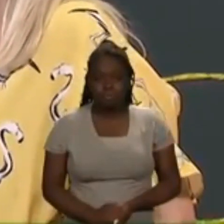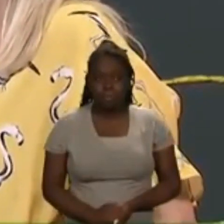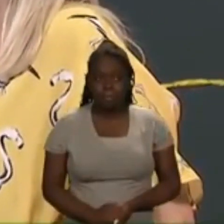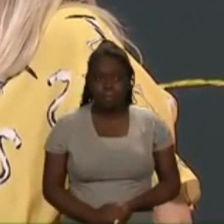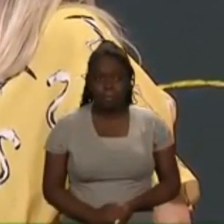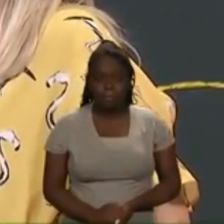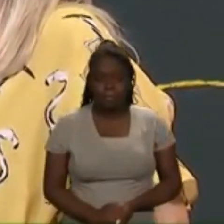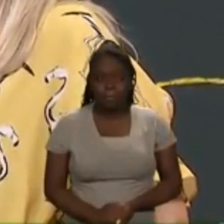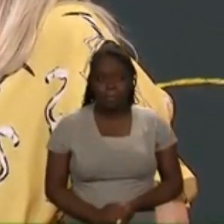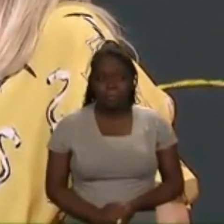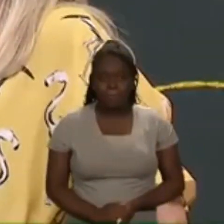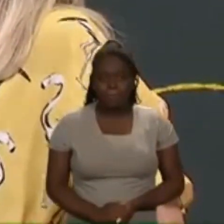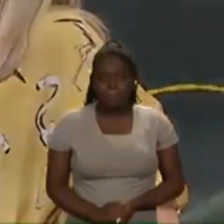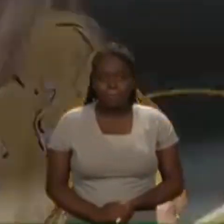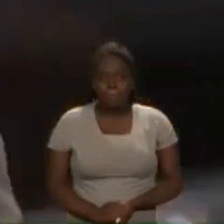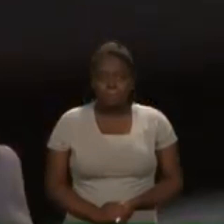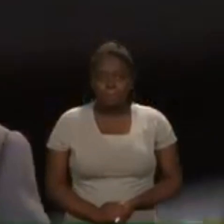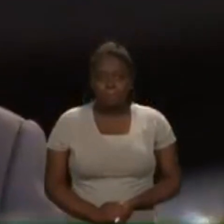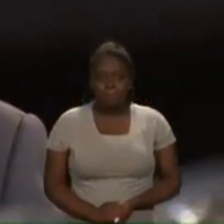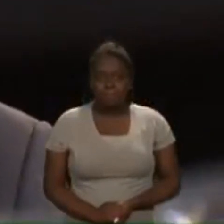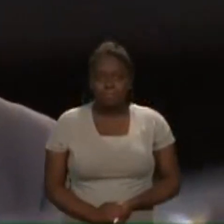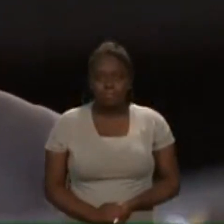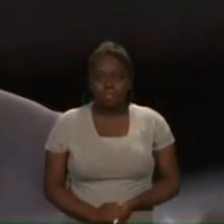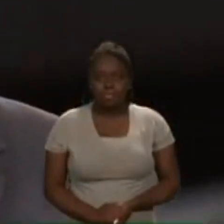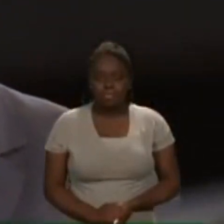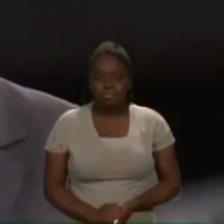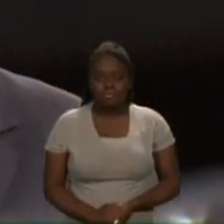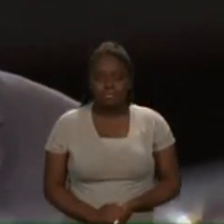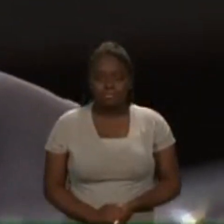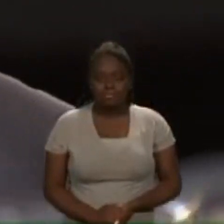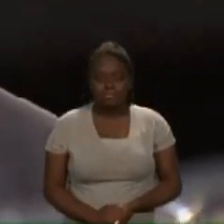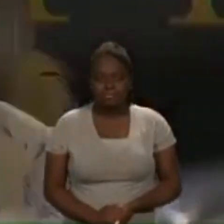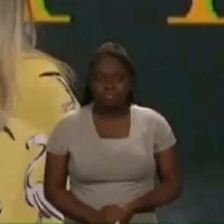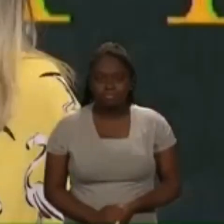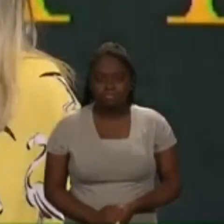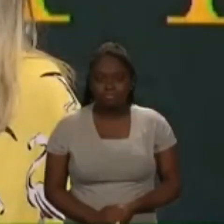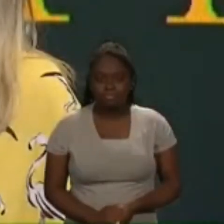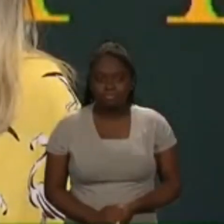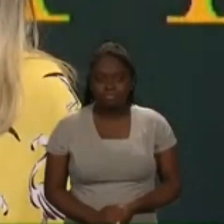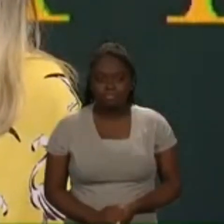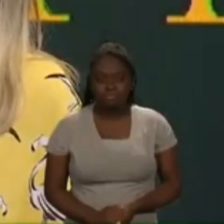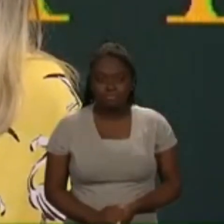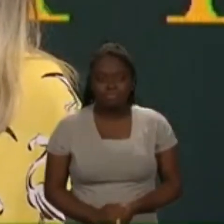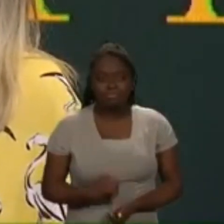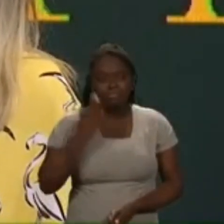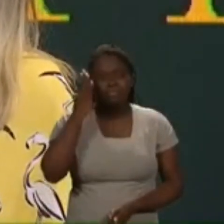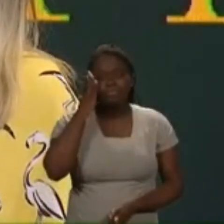E eu sei que tudo tem um começo, tem um meio, tem um fim também.